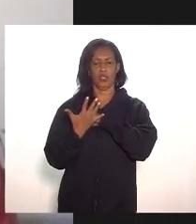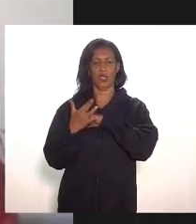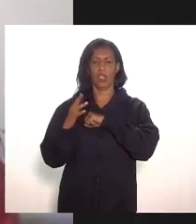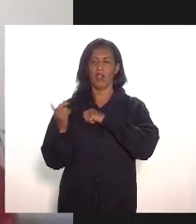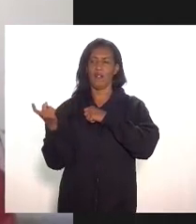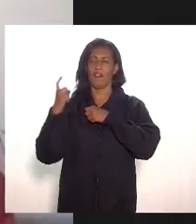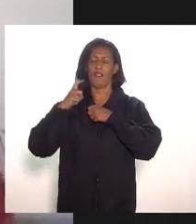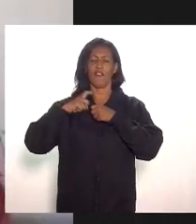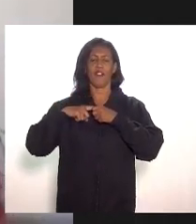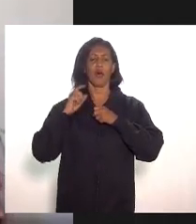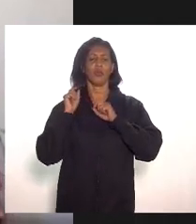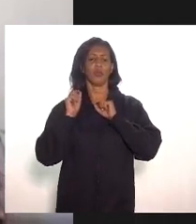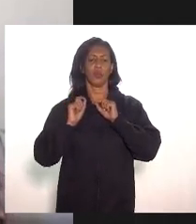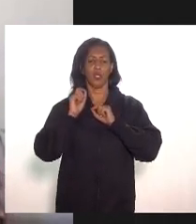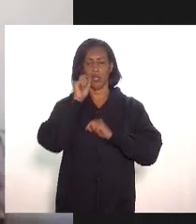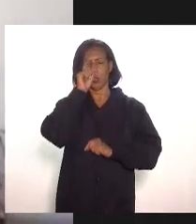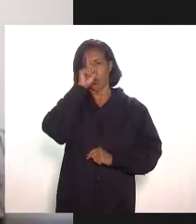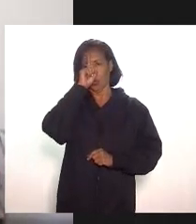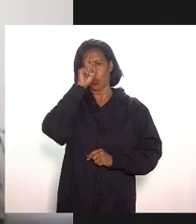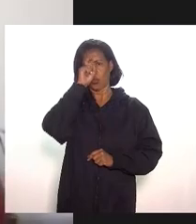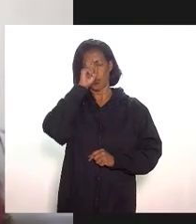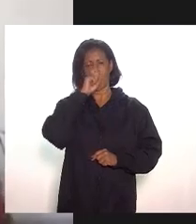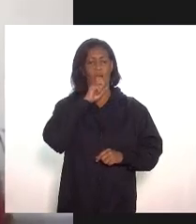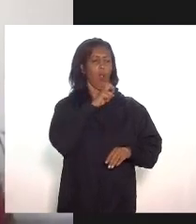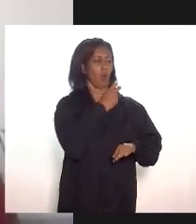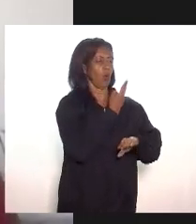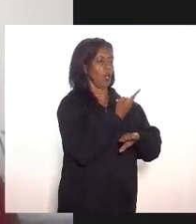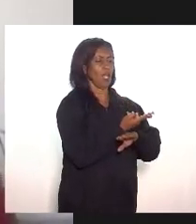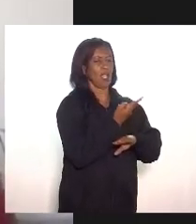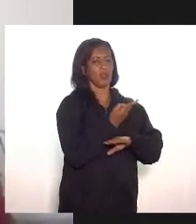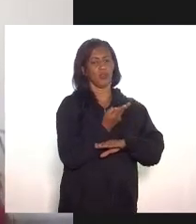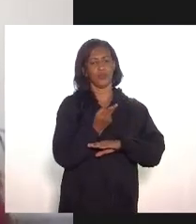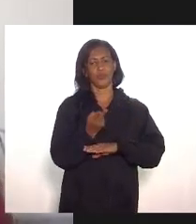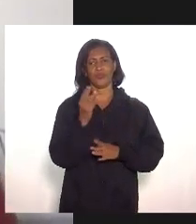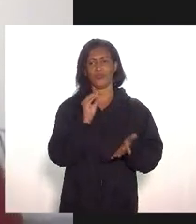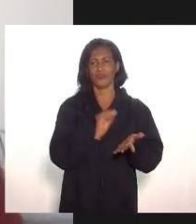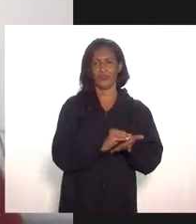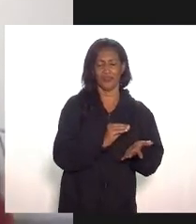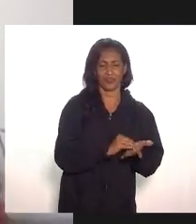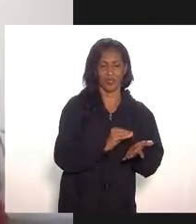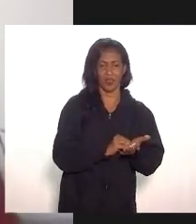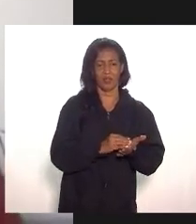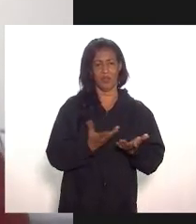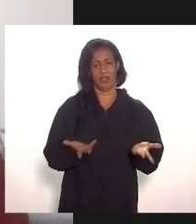reabrindo leitos dos hospitais federais no Estado do Rio de Janeiro, seja